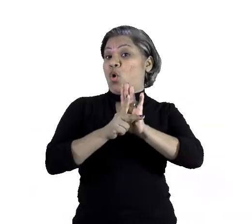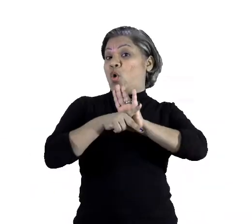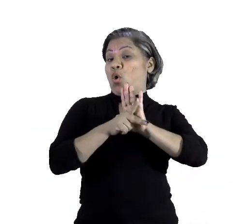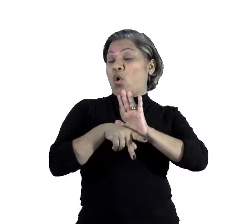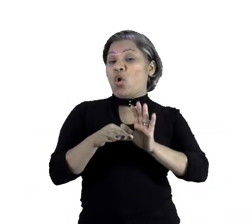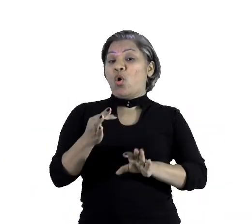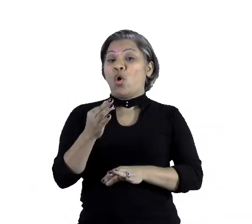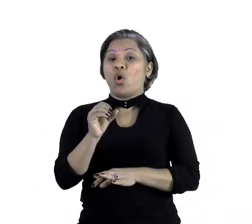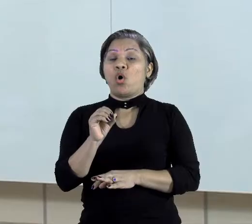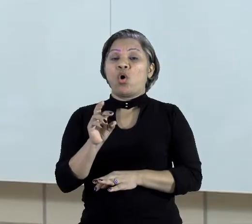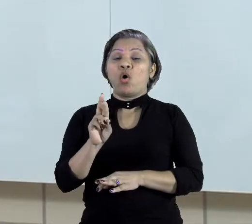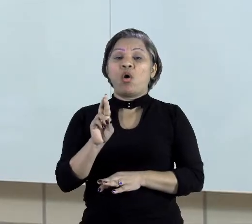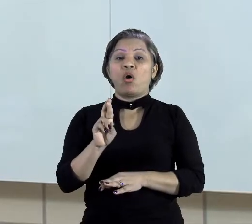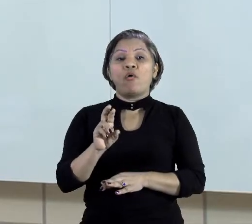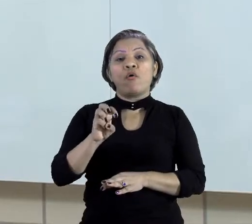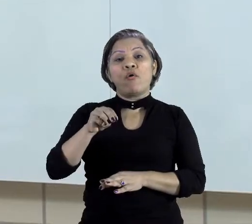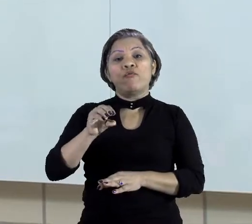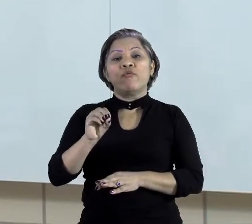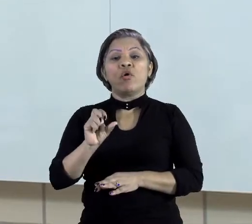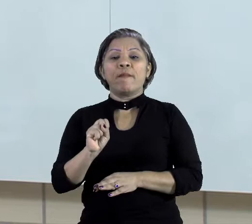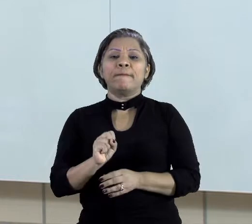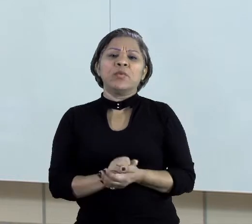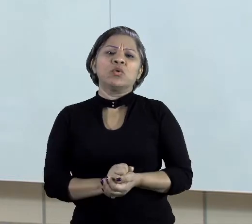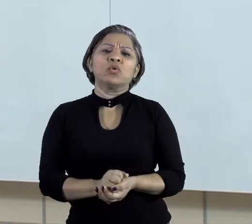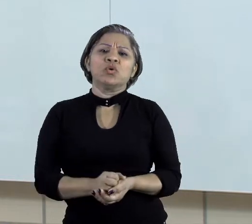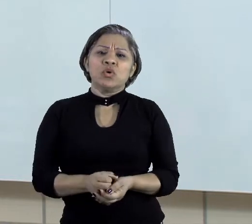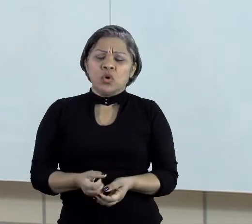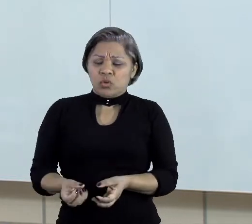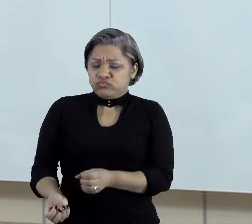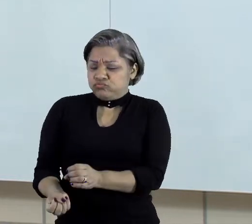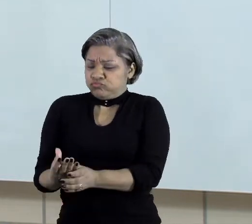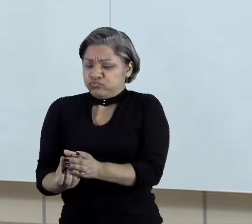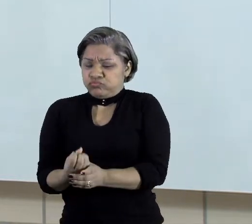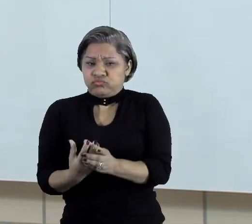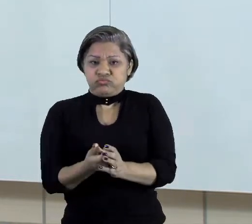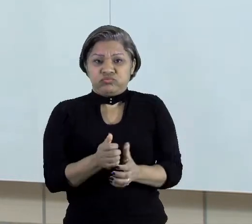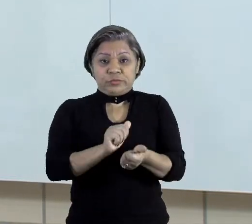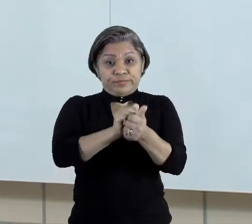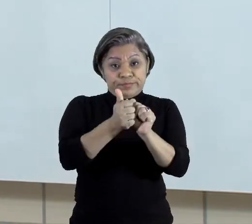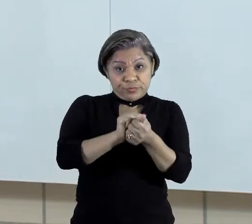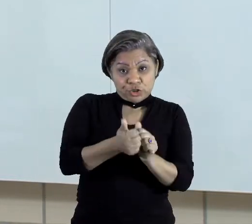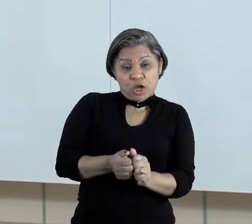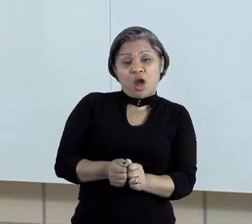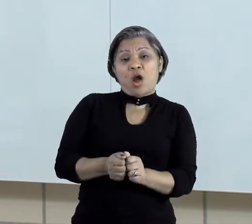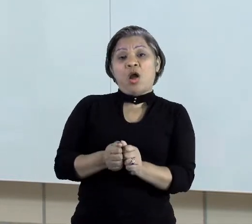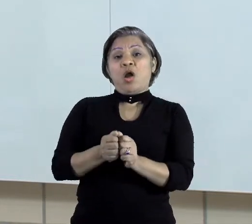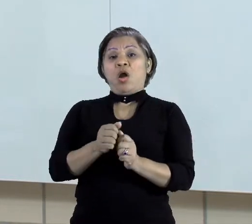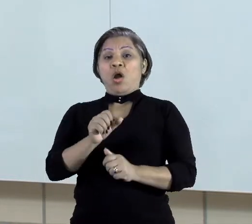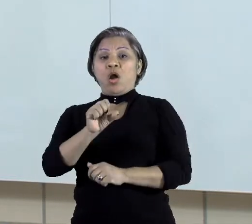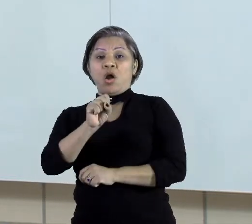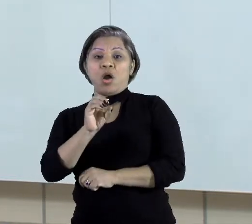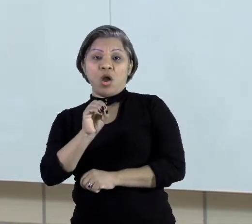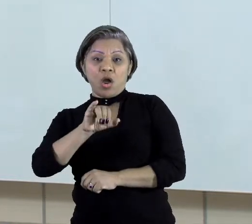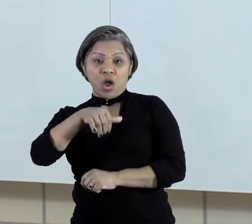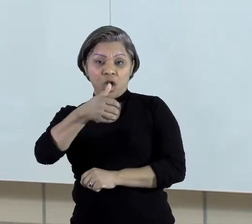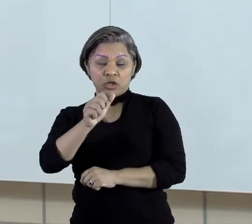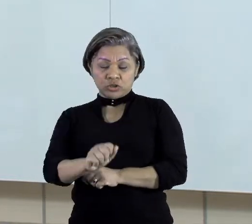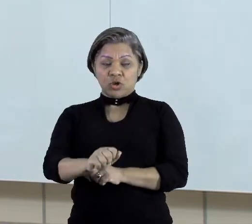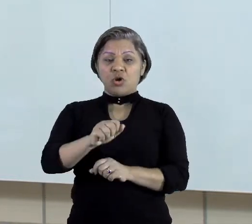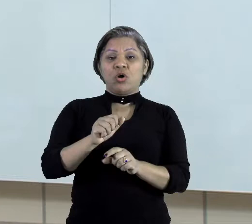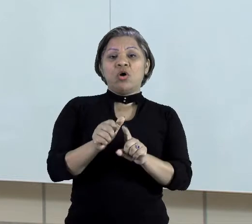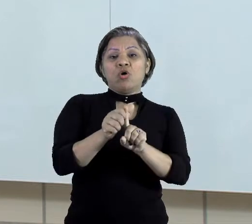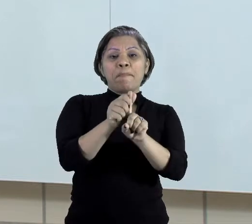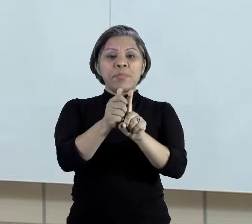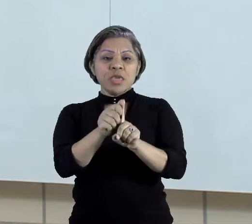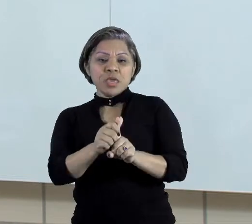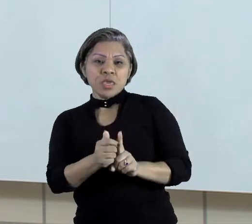de arroz, soja, milho. Quem não já ouviu falar no projeto Formoso? Esse é o grande destaque. É claro que no Tocantins nós temos